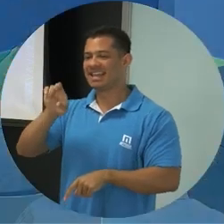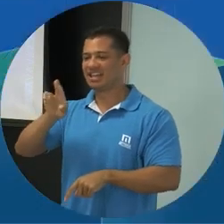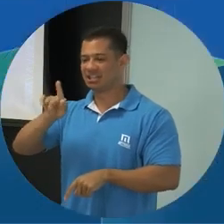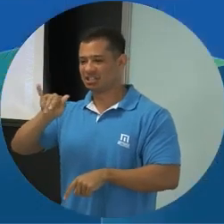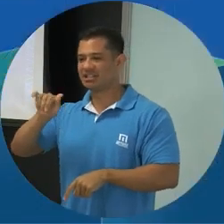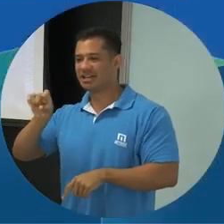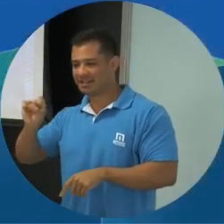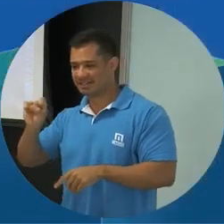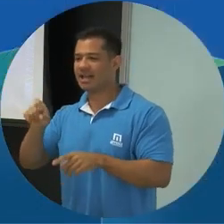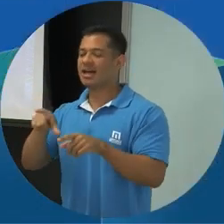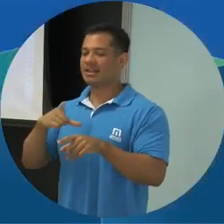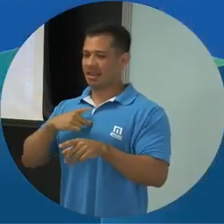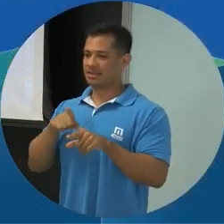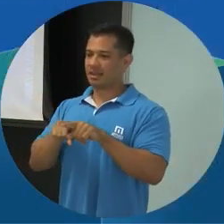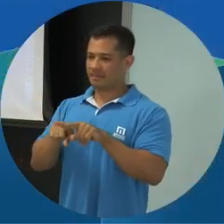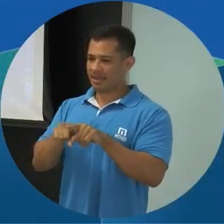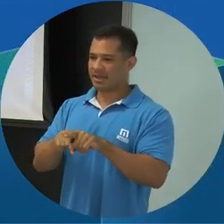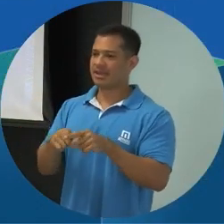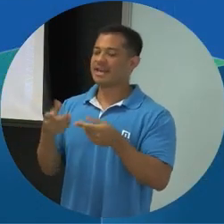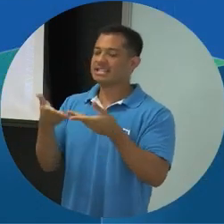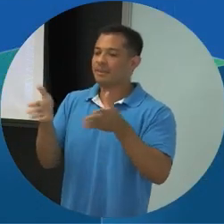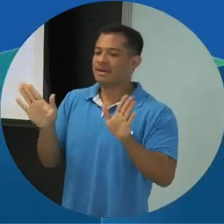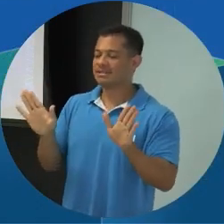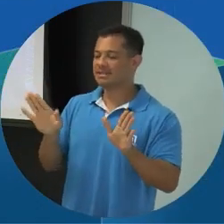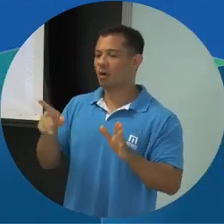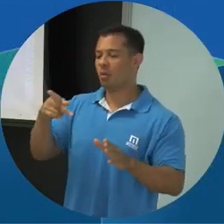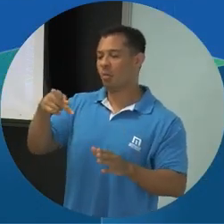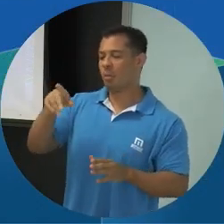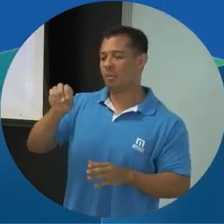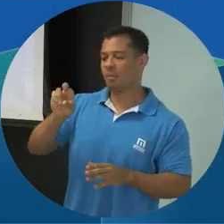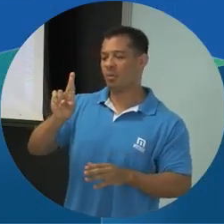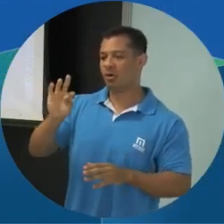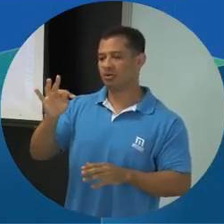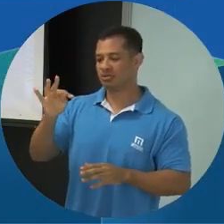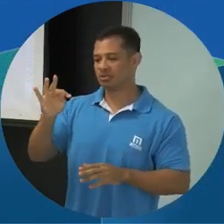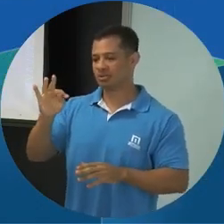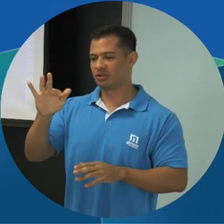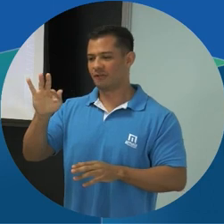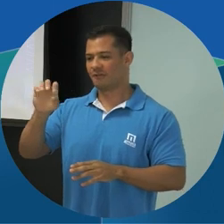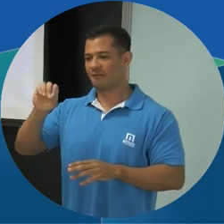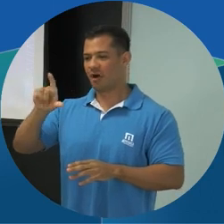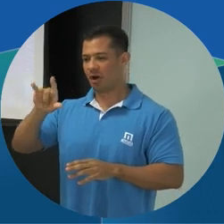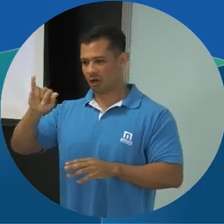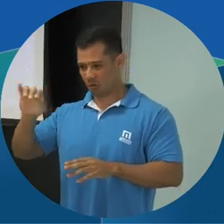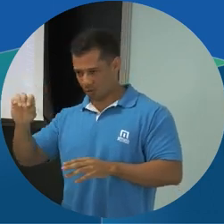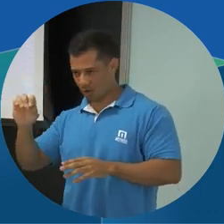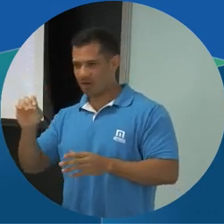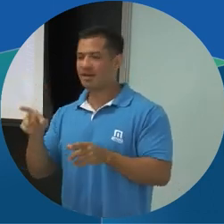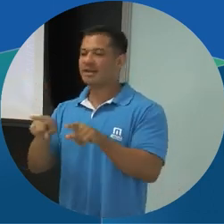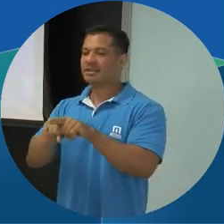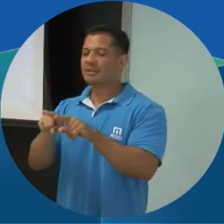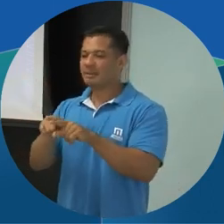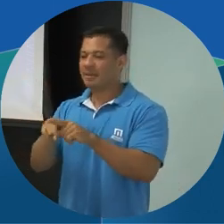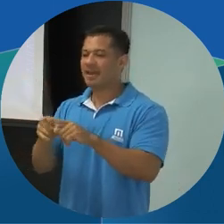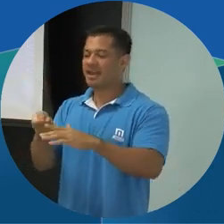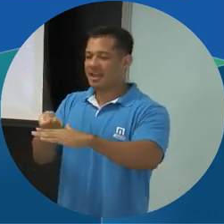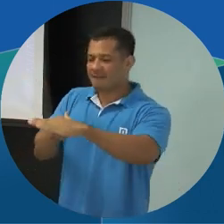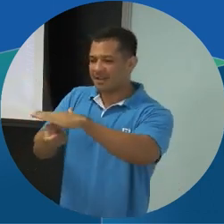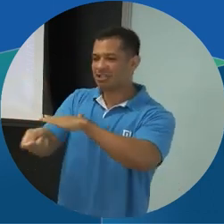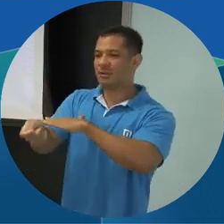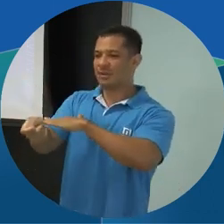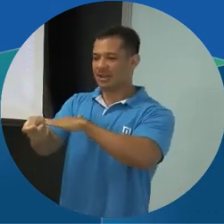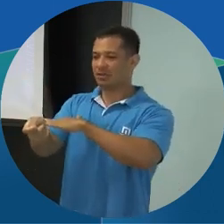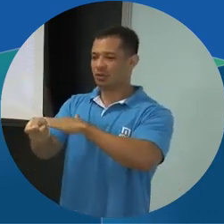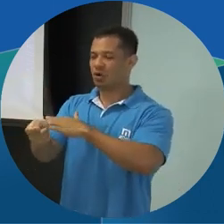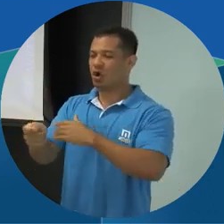expansão de portfólio, como eu falei, a gente tem que expandir e ter maior retorno sobre investimento, sobre o capital investido individual do